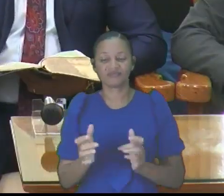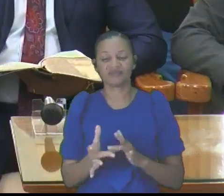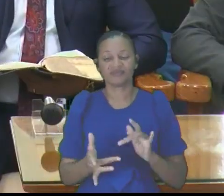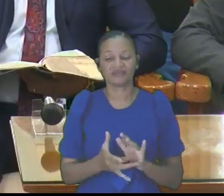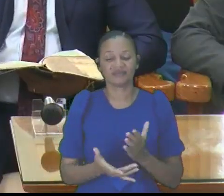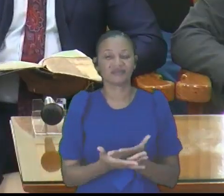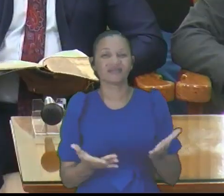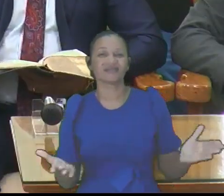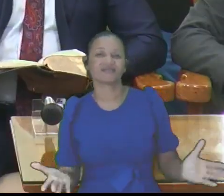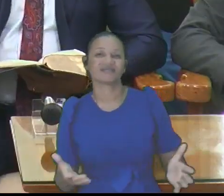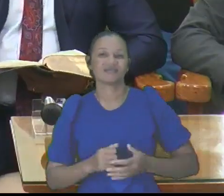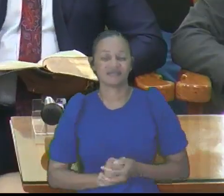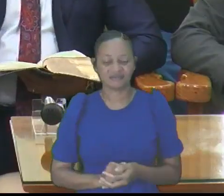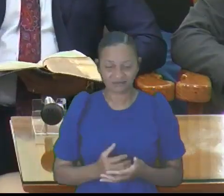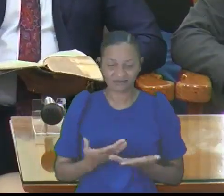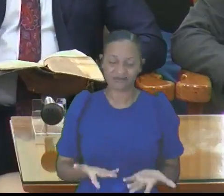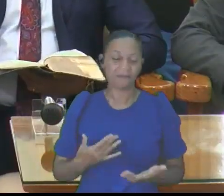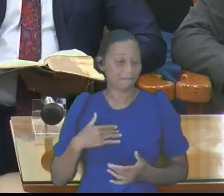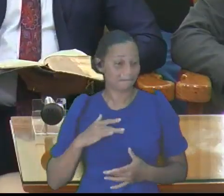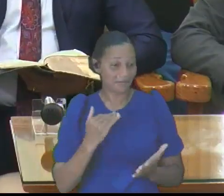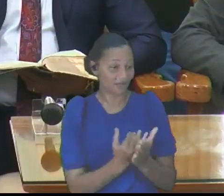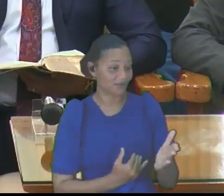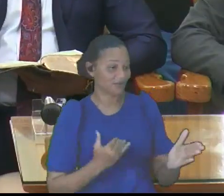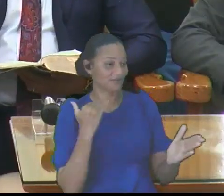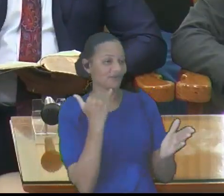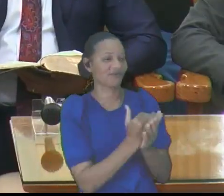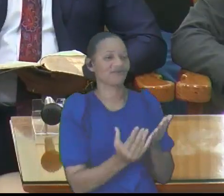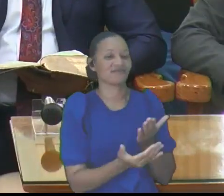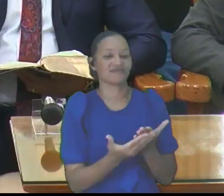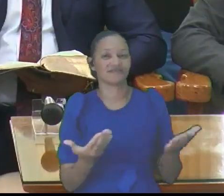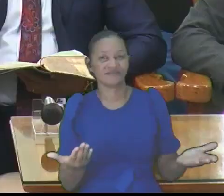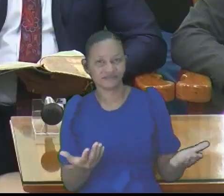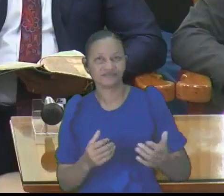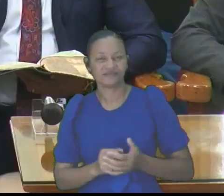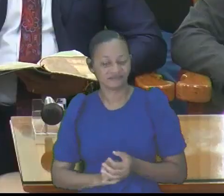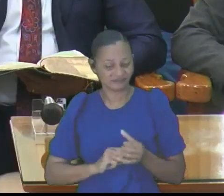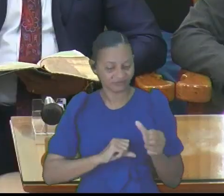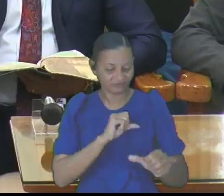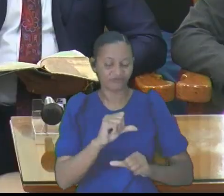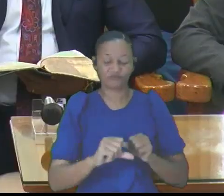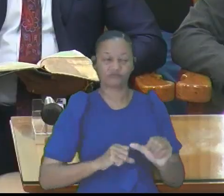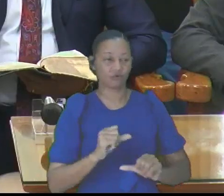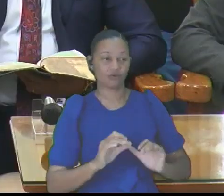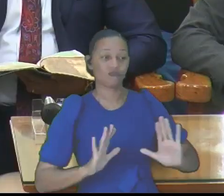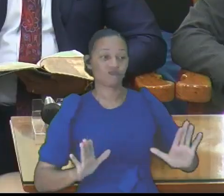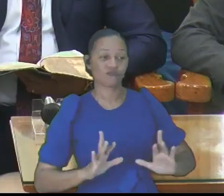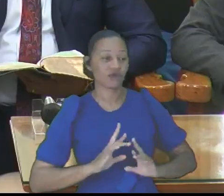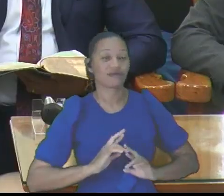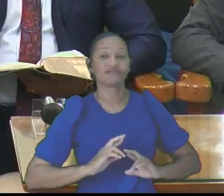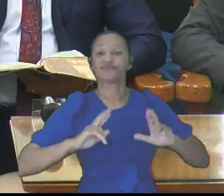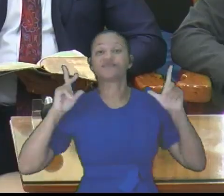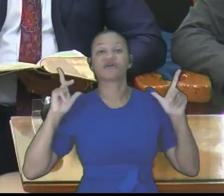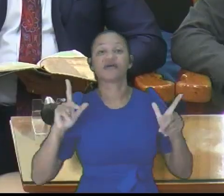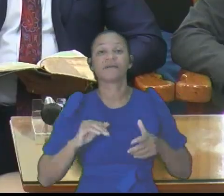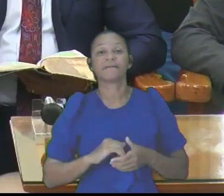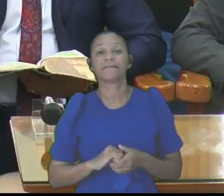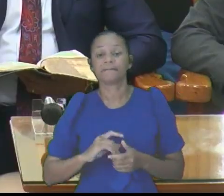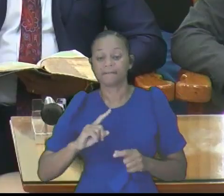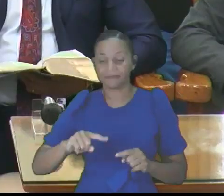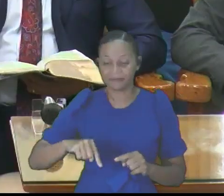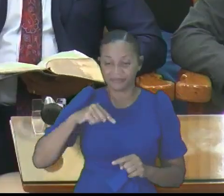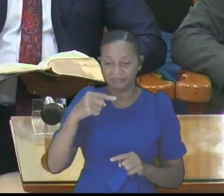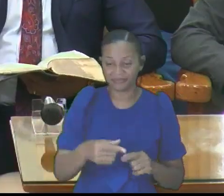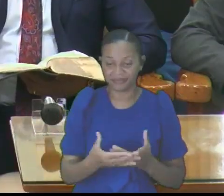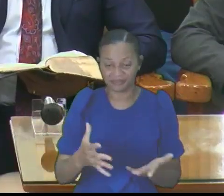Mas nós não podemos pegar o extraordinário e torná-lo ordinário. Aquilo foi algo extraordinário. Mas depois que ele